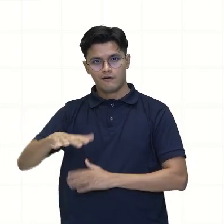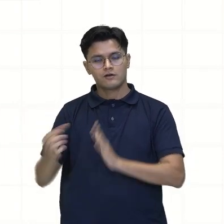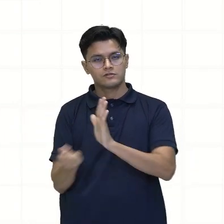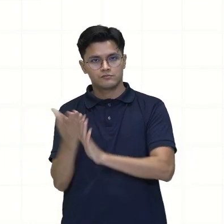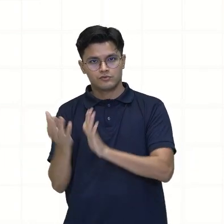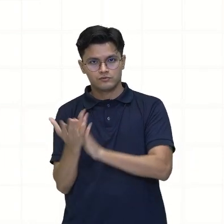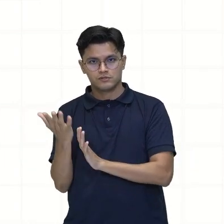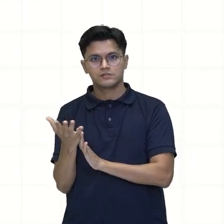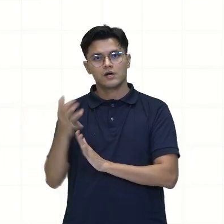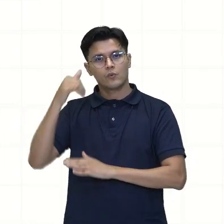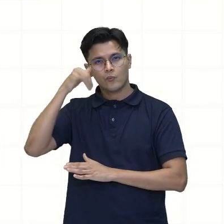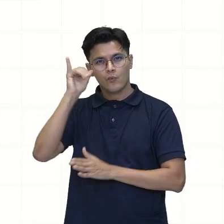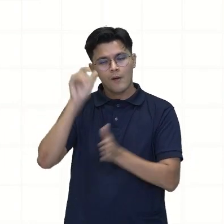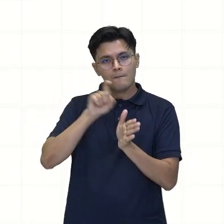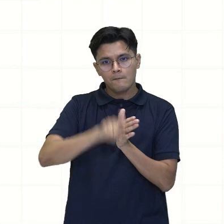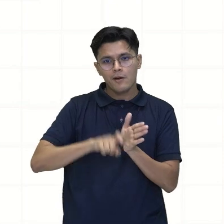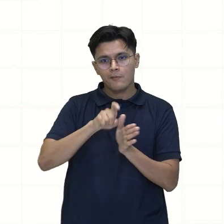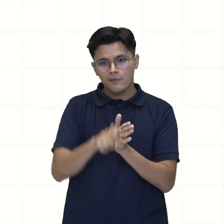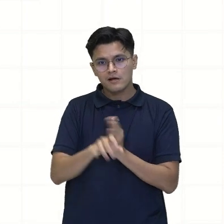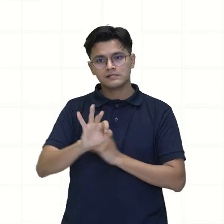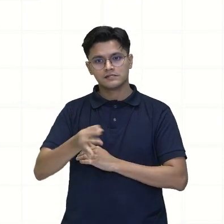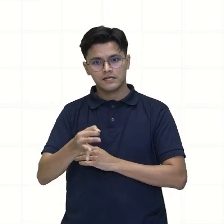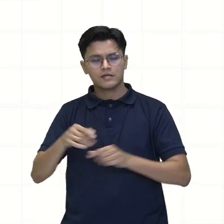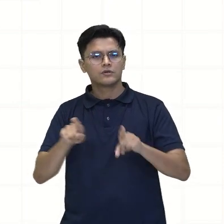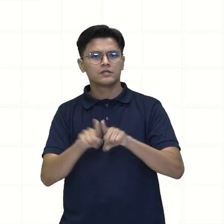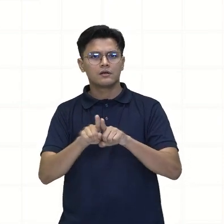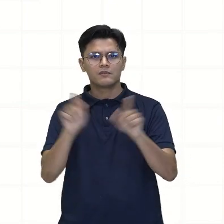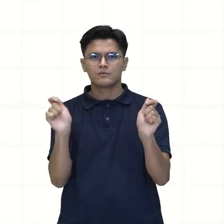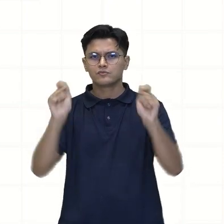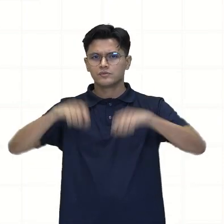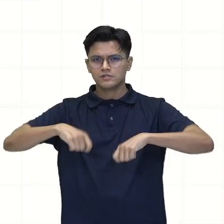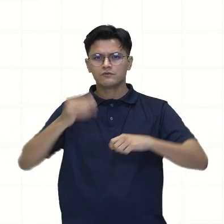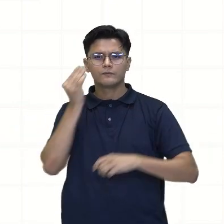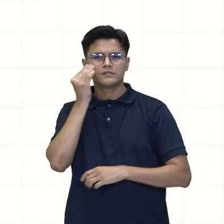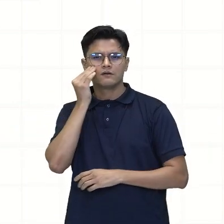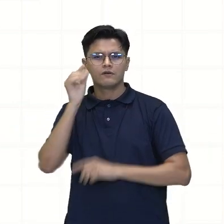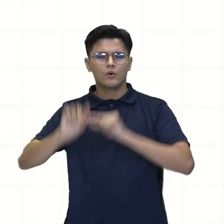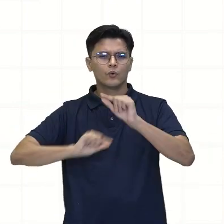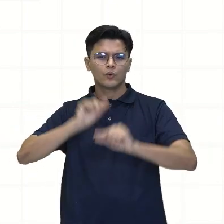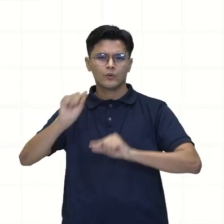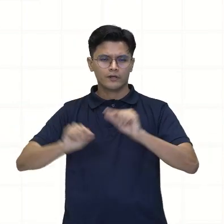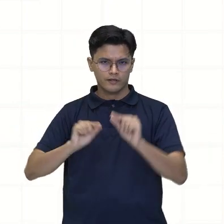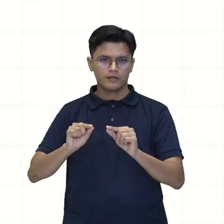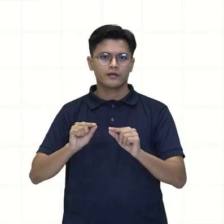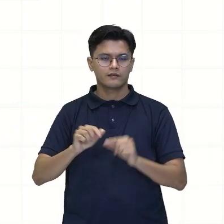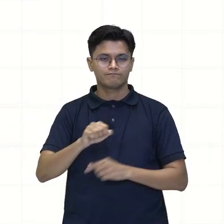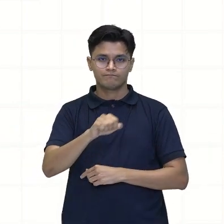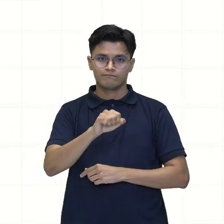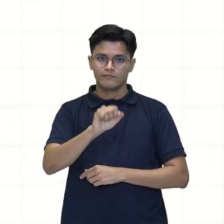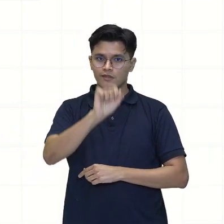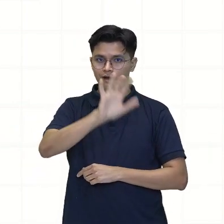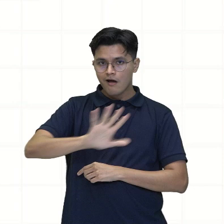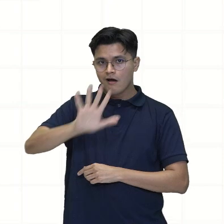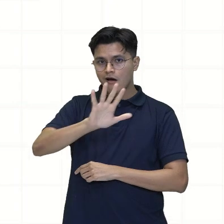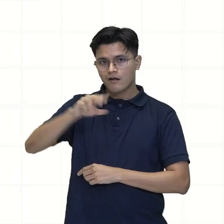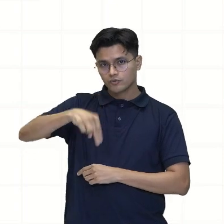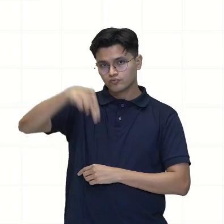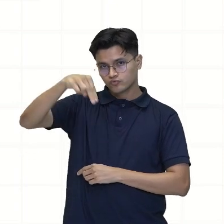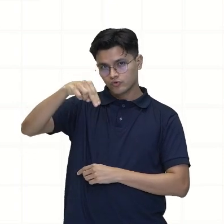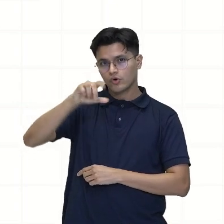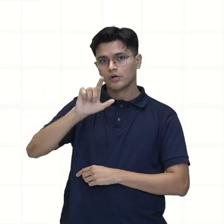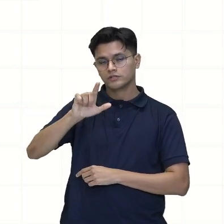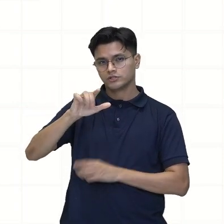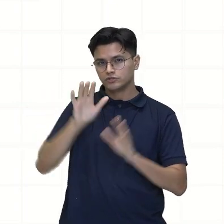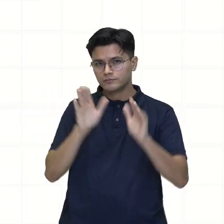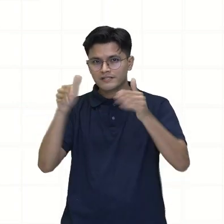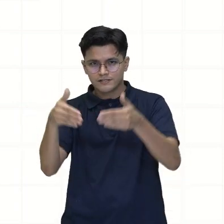agropecuários. E aí a gente pode observar também nesse mapa que na Amazônia, por exemplo, nós vamos verificar